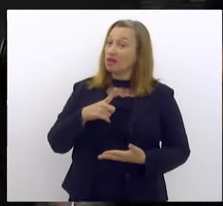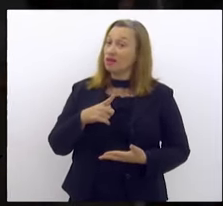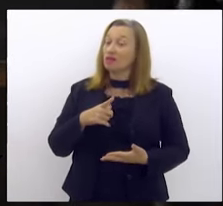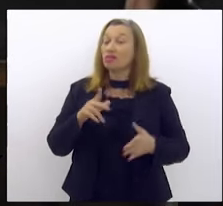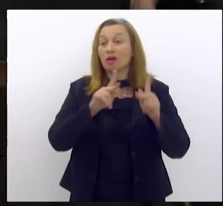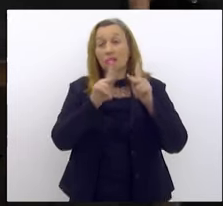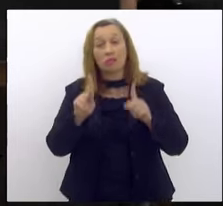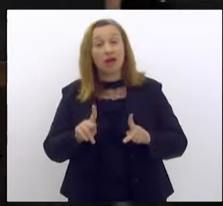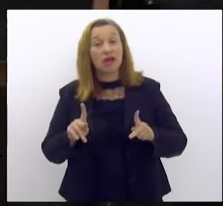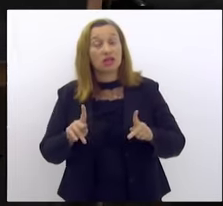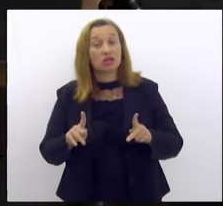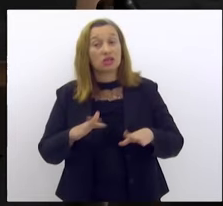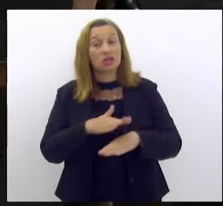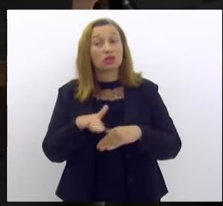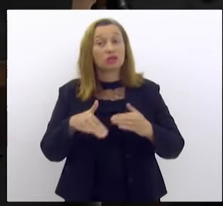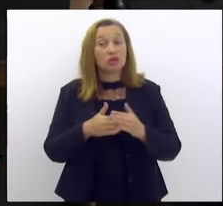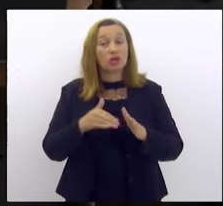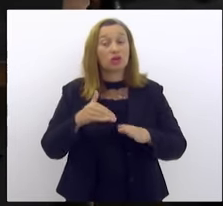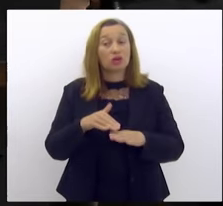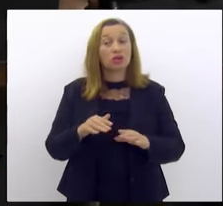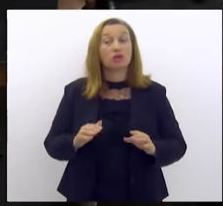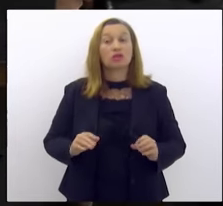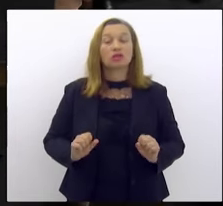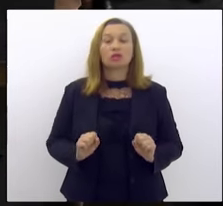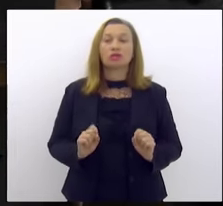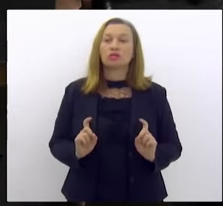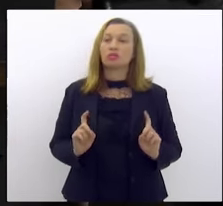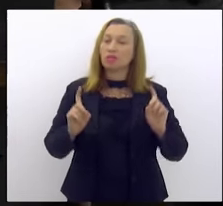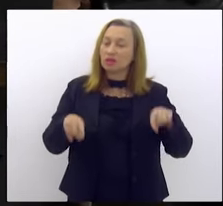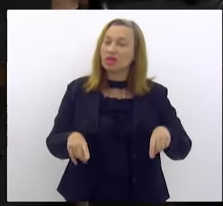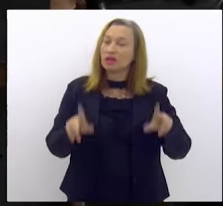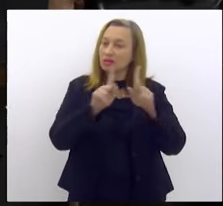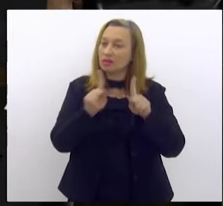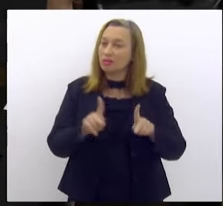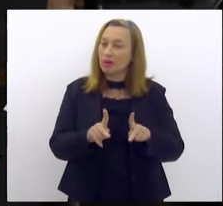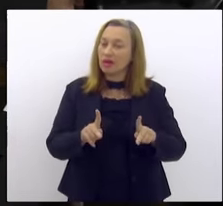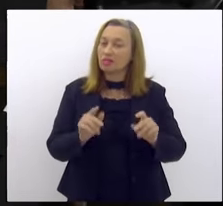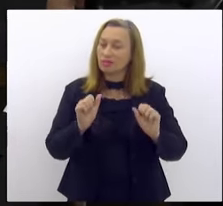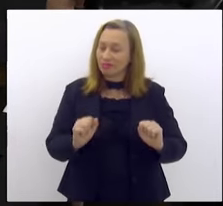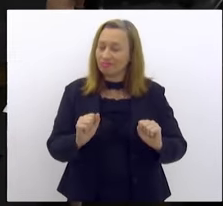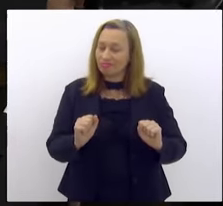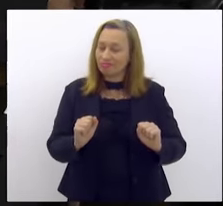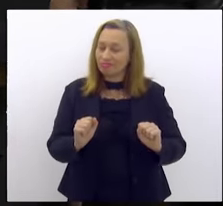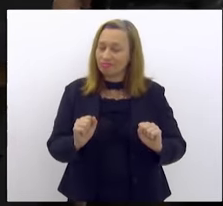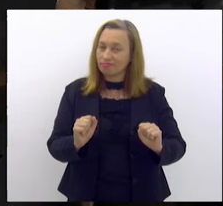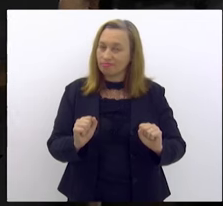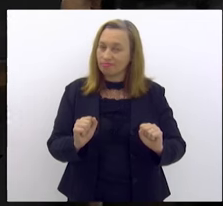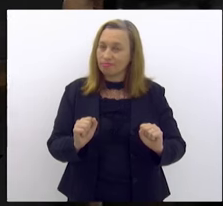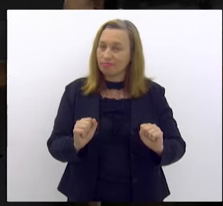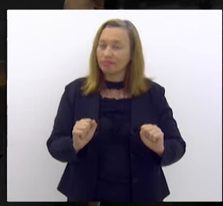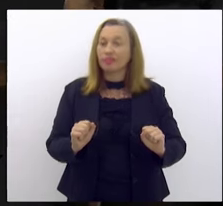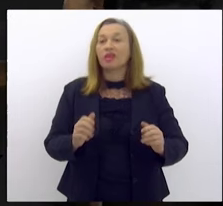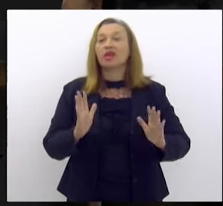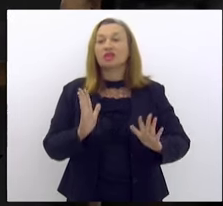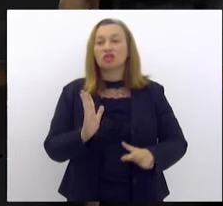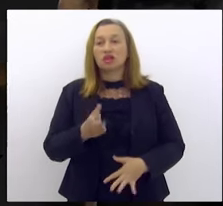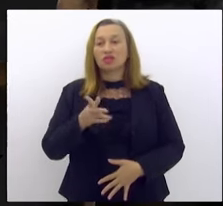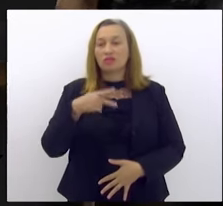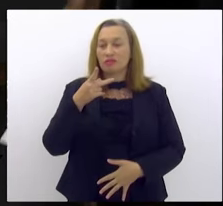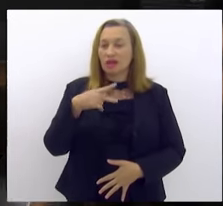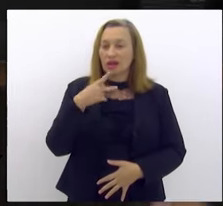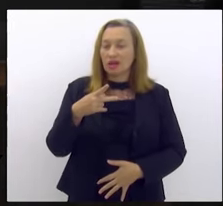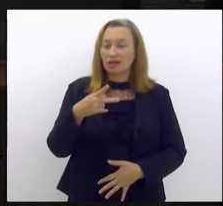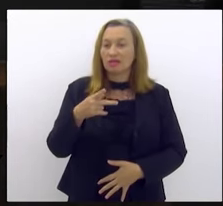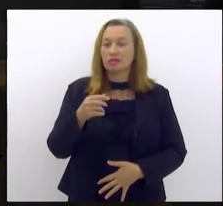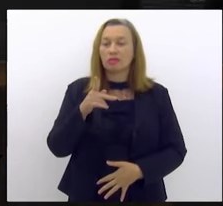pleno e que todo mundo exerça o seu mandato da melhor maneira possível, tá? Conforme já deferido,